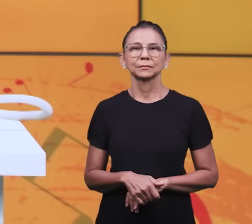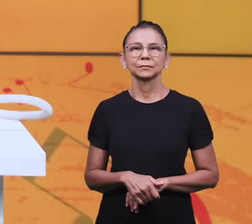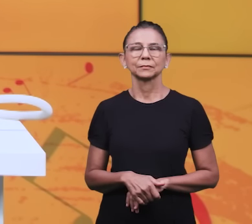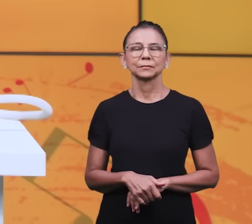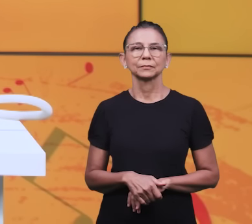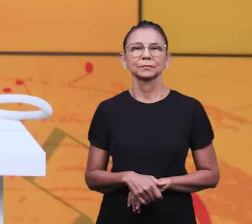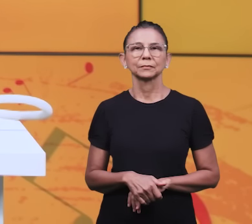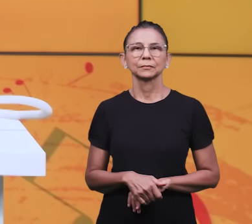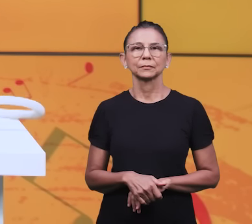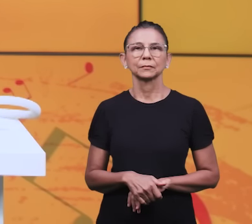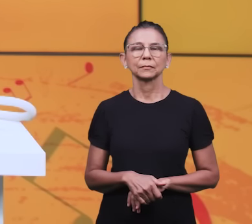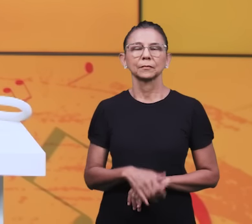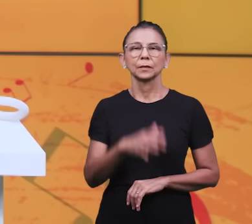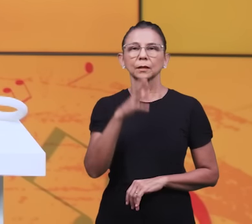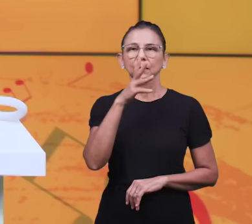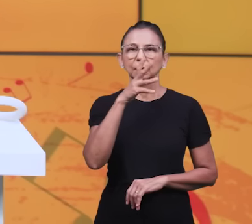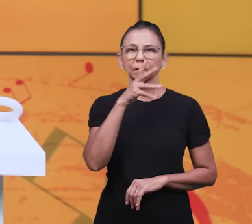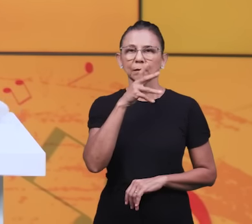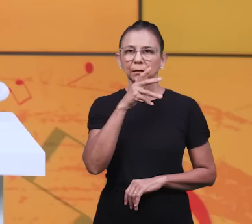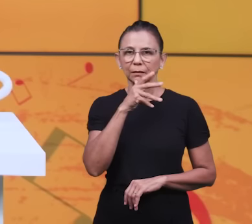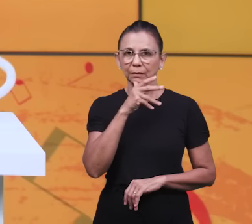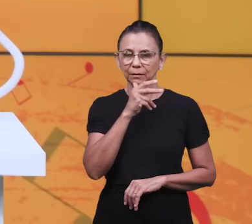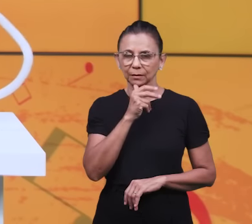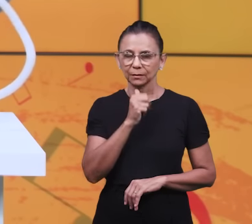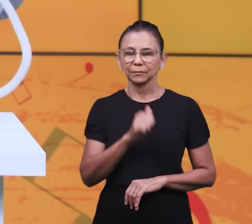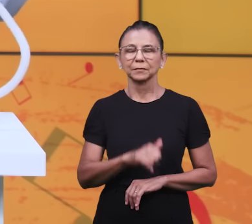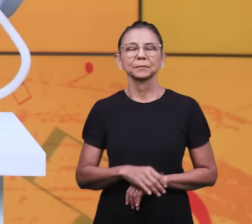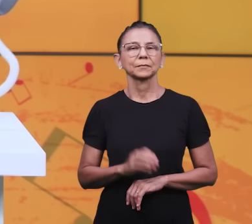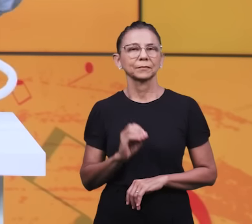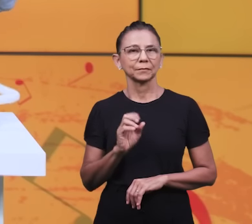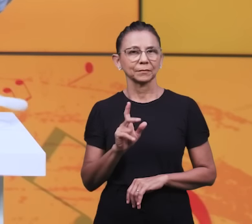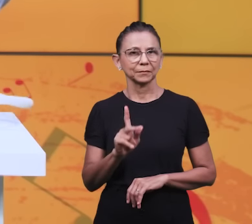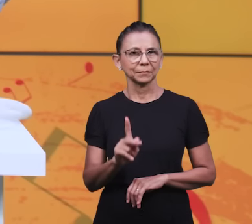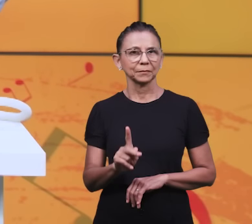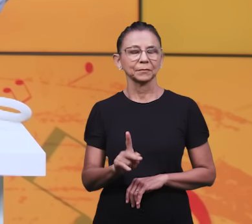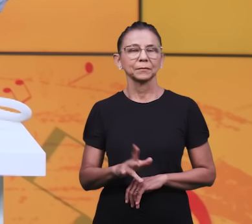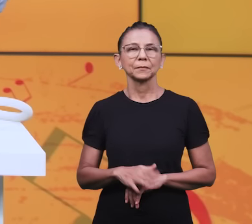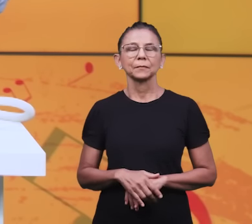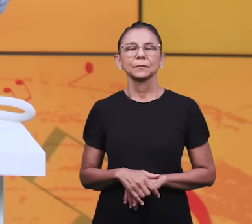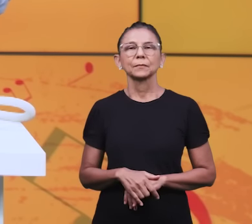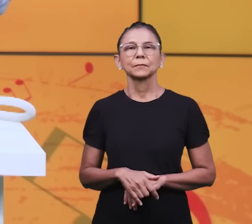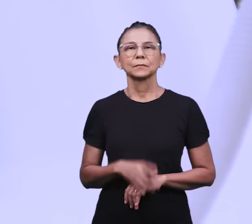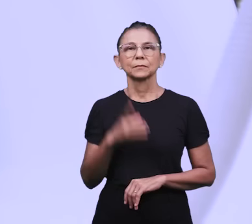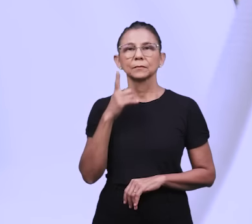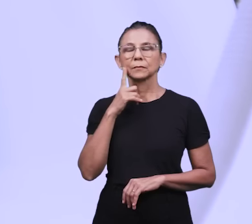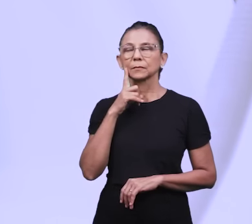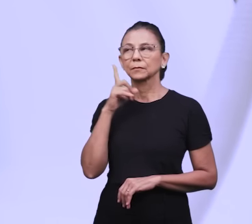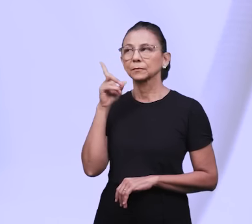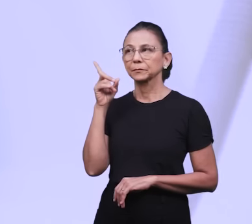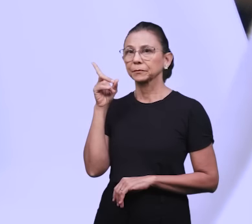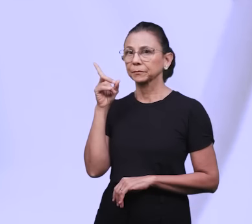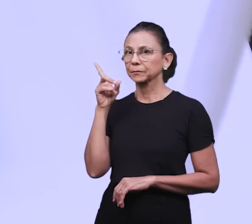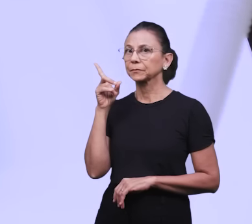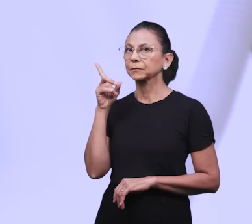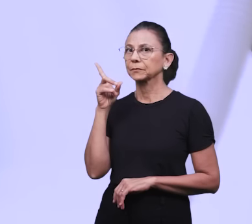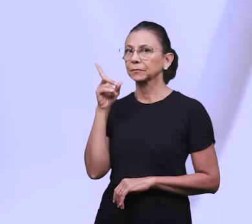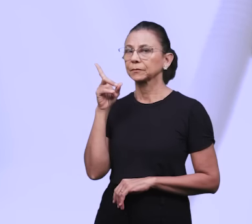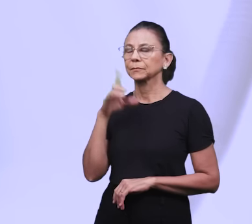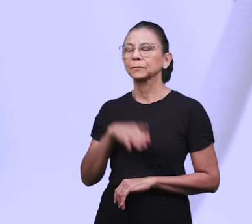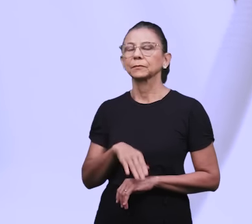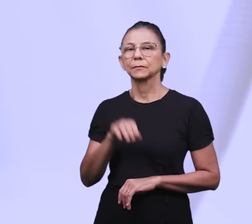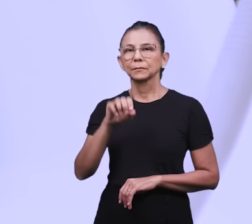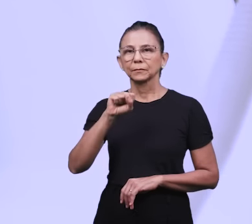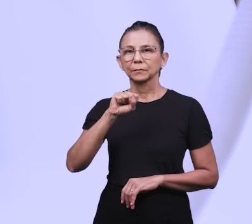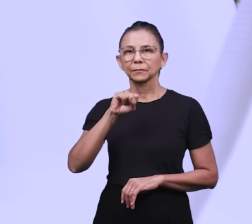vez a tia vai tocar devagar tá bom vamos lá polegar primeiro dedinho na